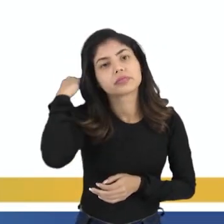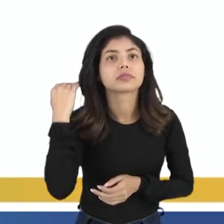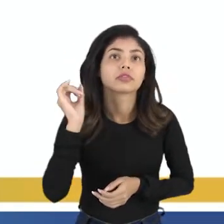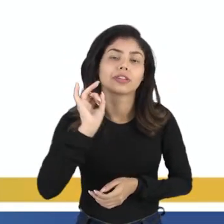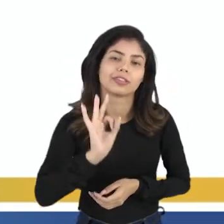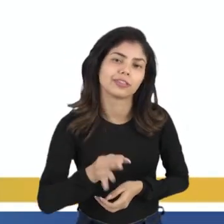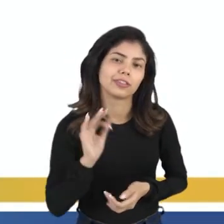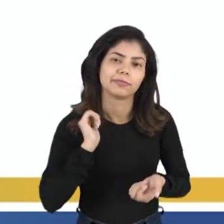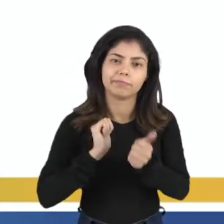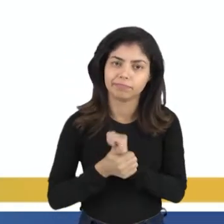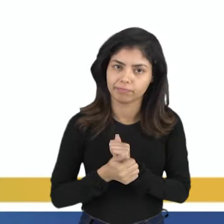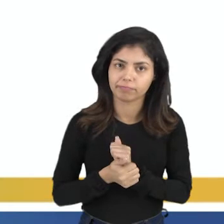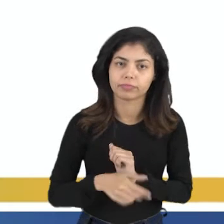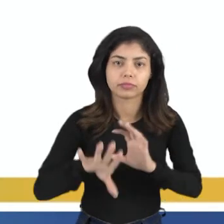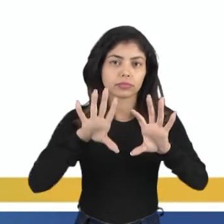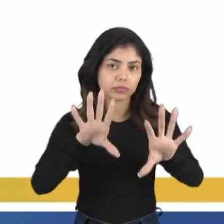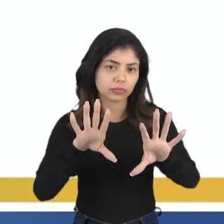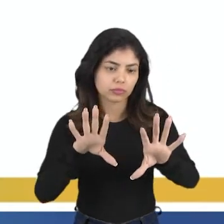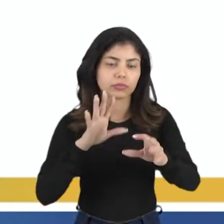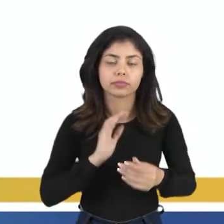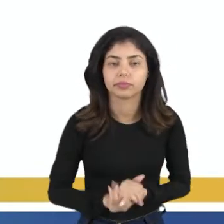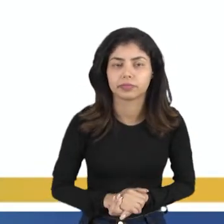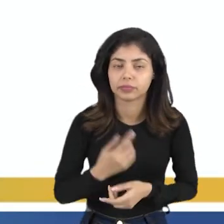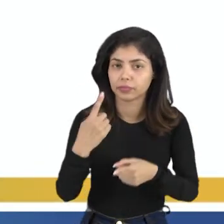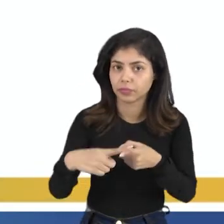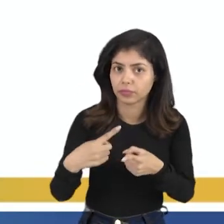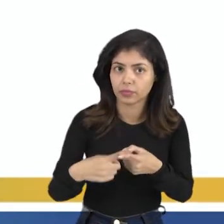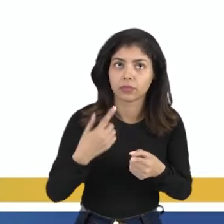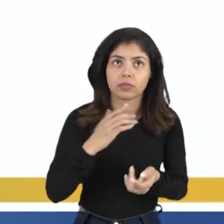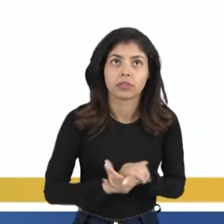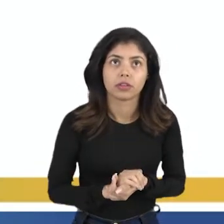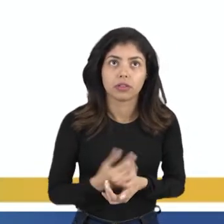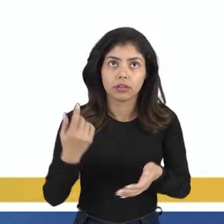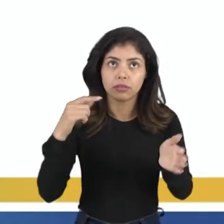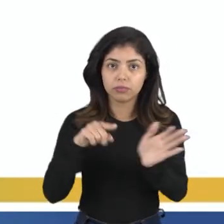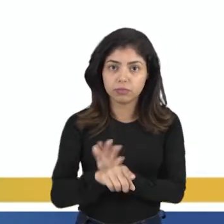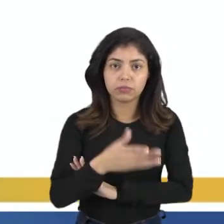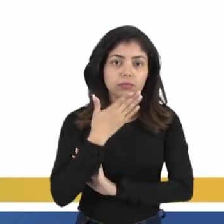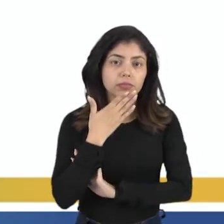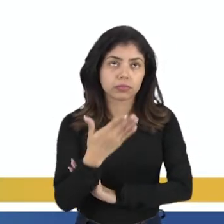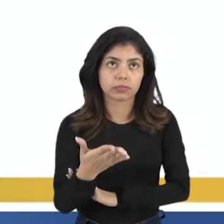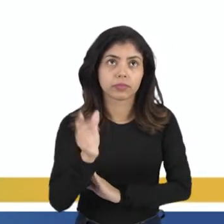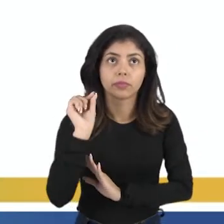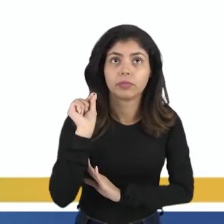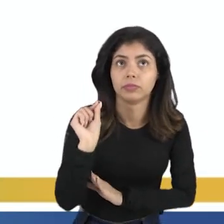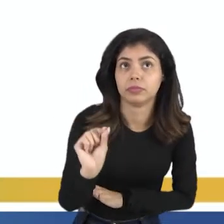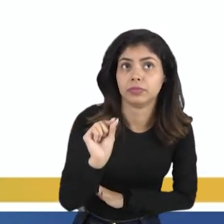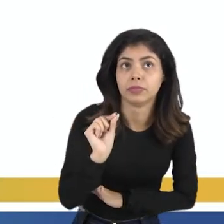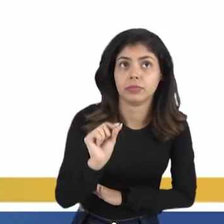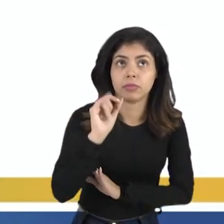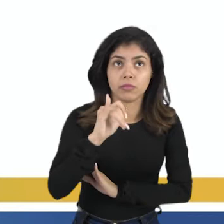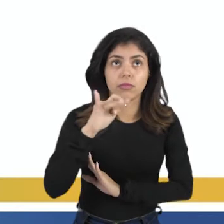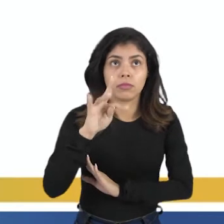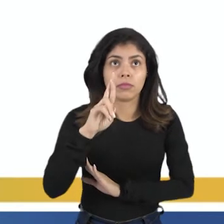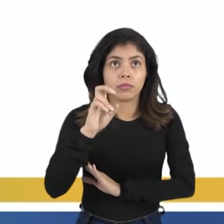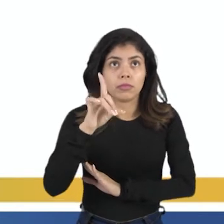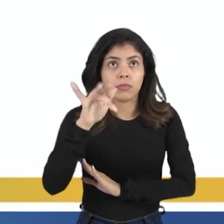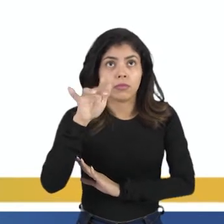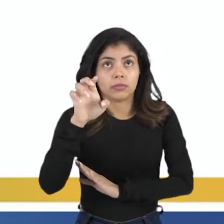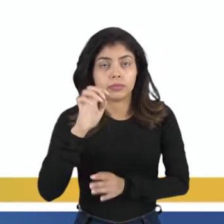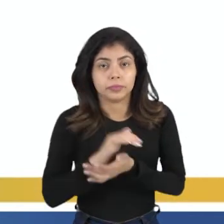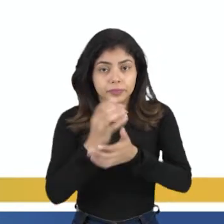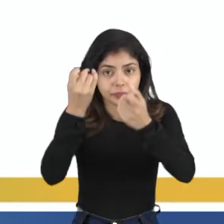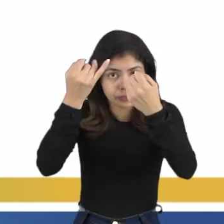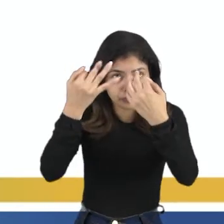resposta adequada nesta situação. Por quê? A questão pede o que é a